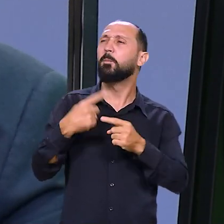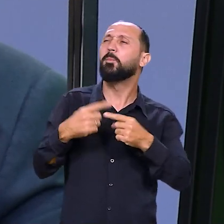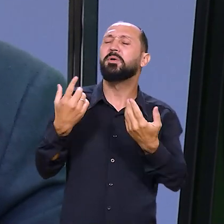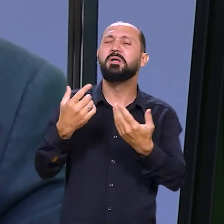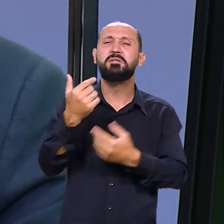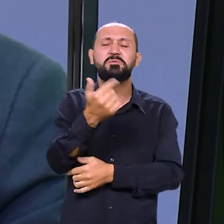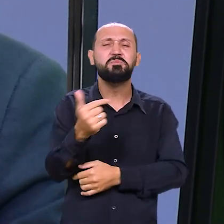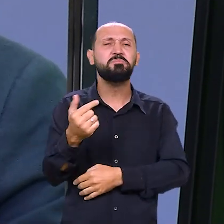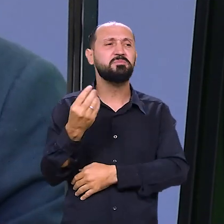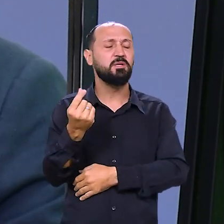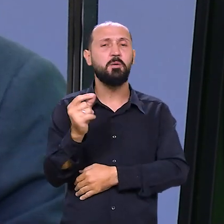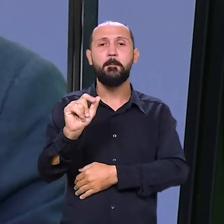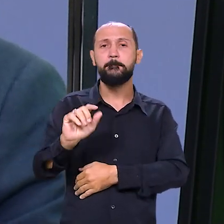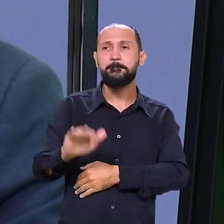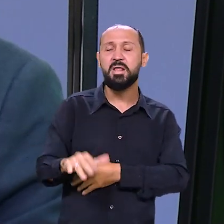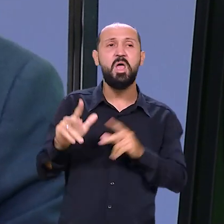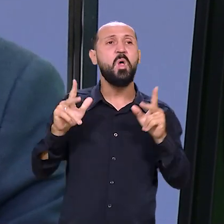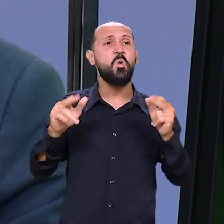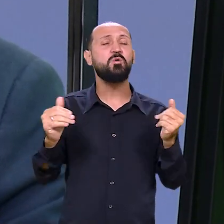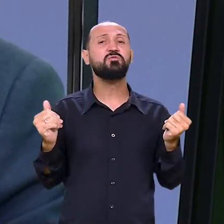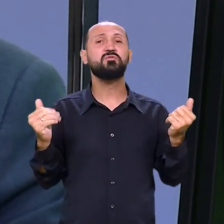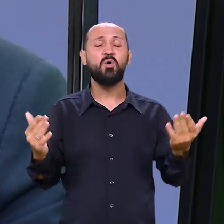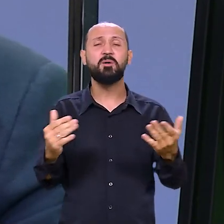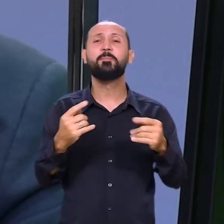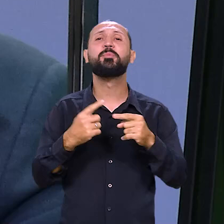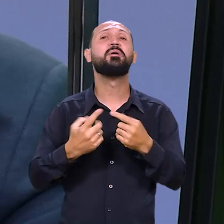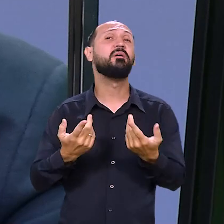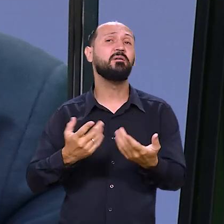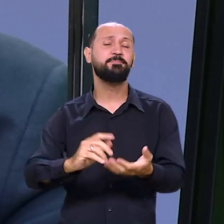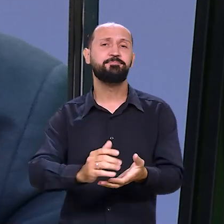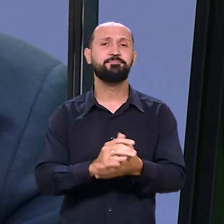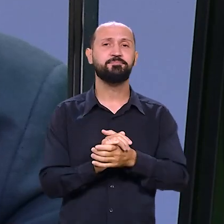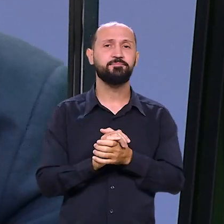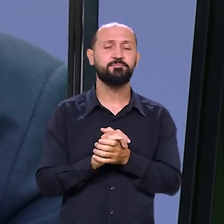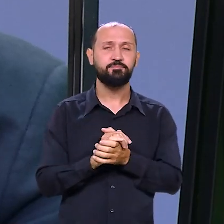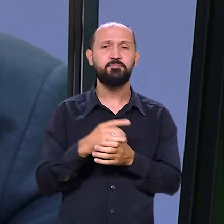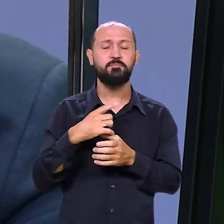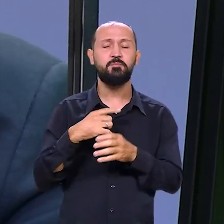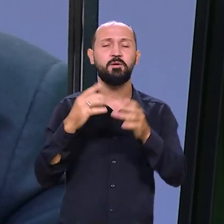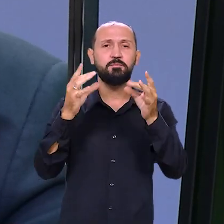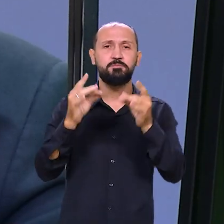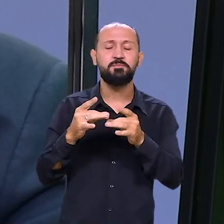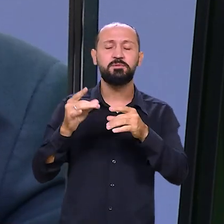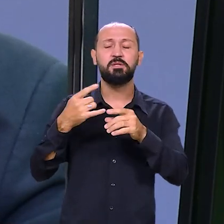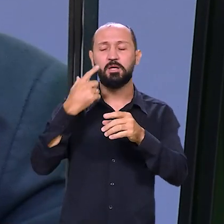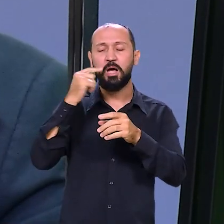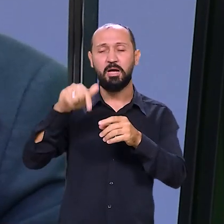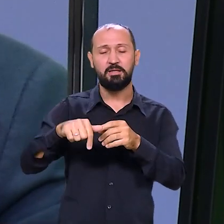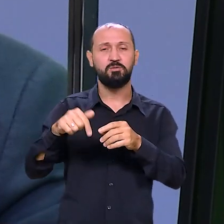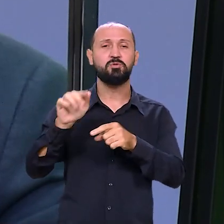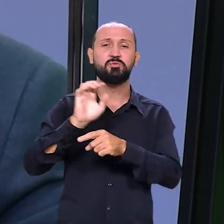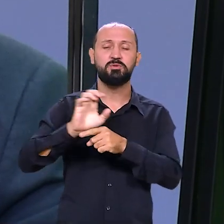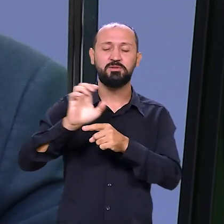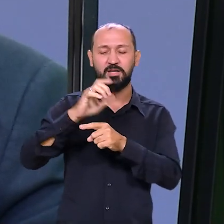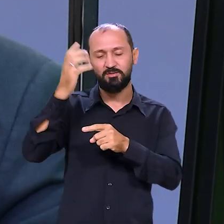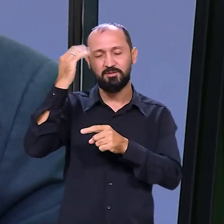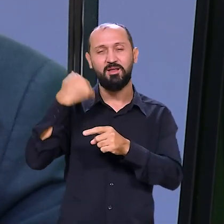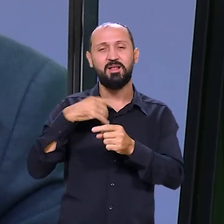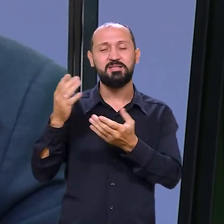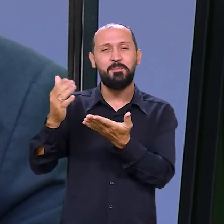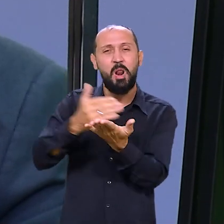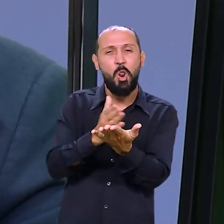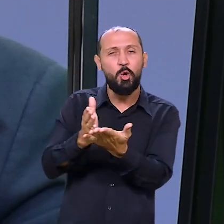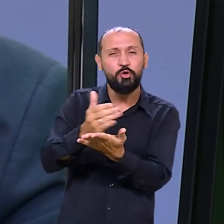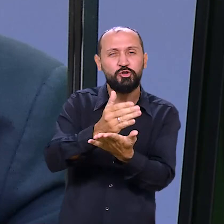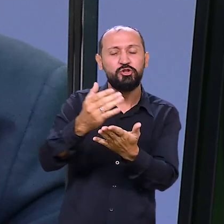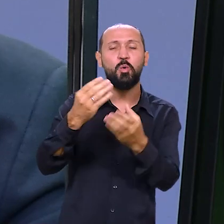poxa, mas por que a gente não tem o preço do produto igual ao que vem de fora? A gente tem toda uma questão de logística que nosso estado que ainda precisa